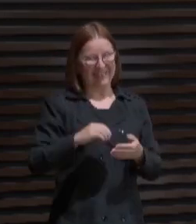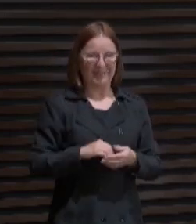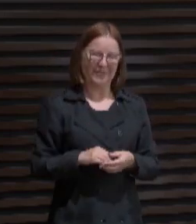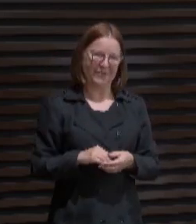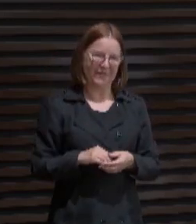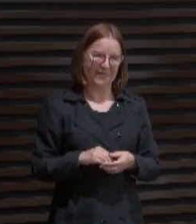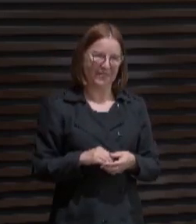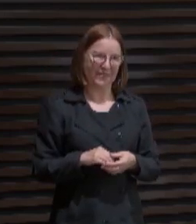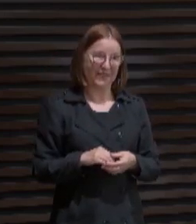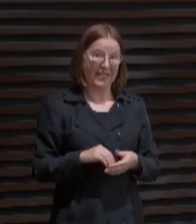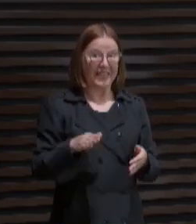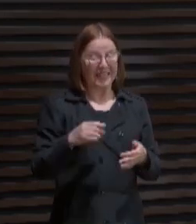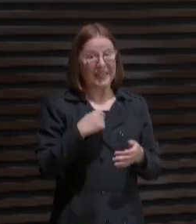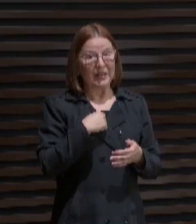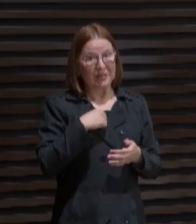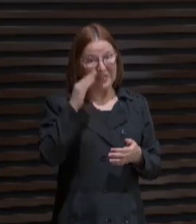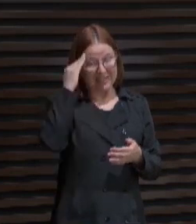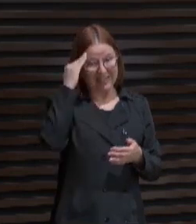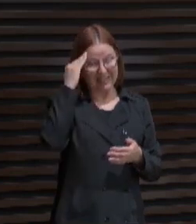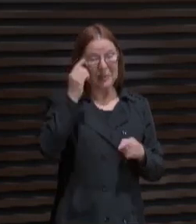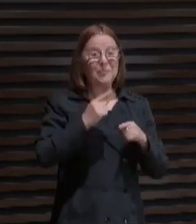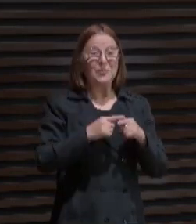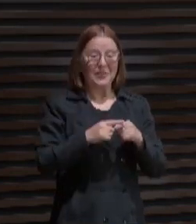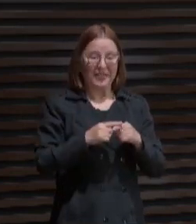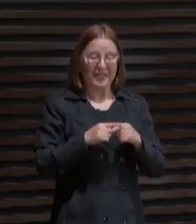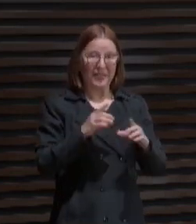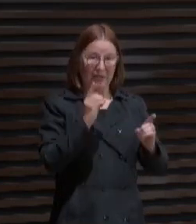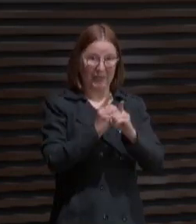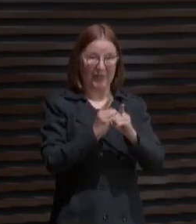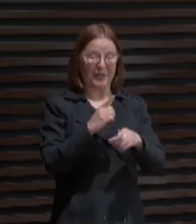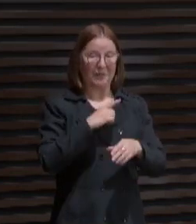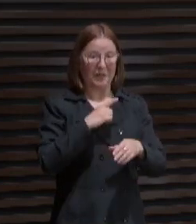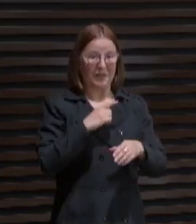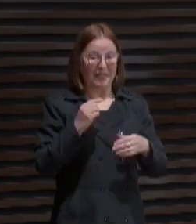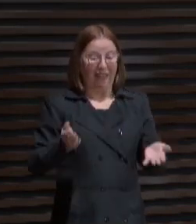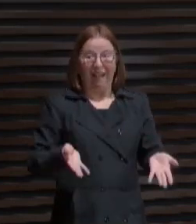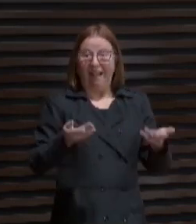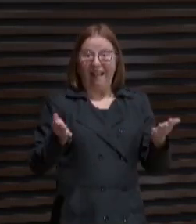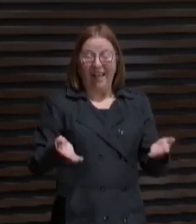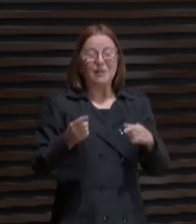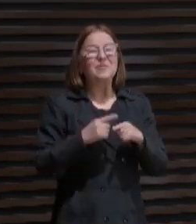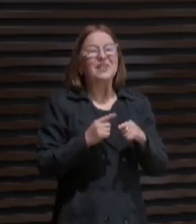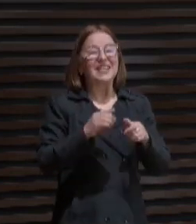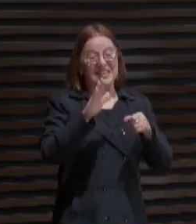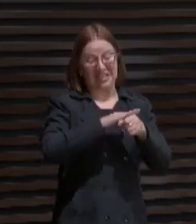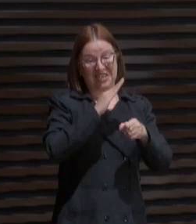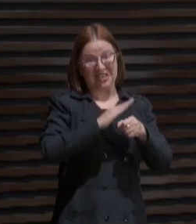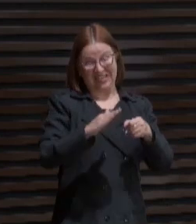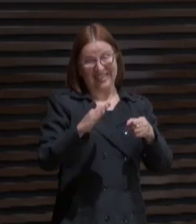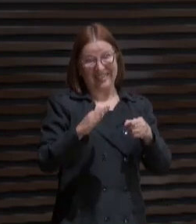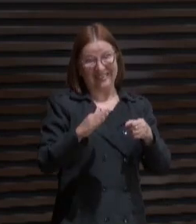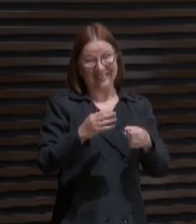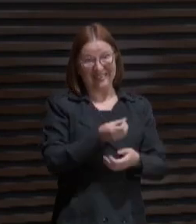que havia essa disposição naquela igreja. Porque eles eram cheios de Cristo.